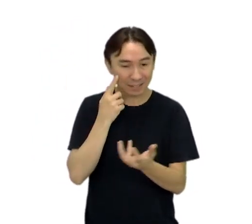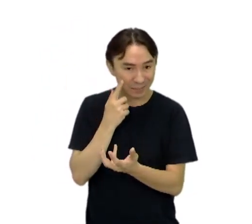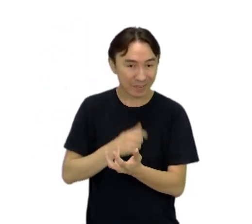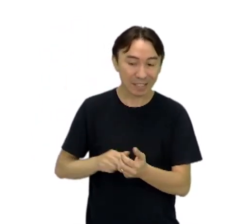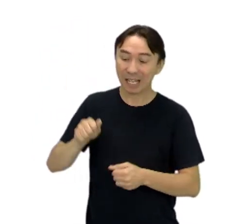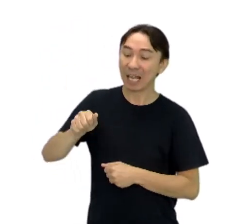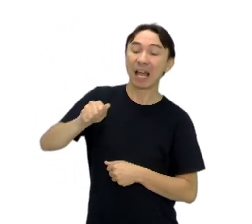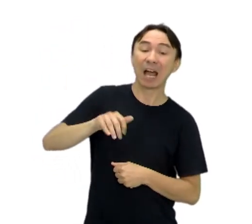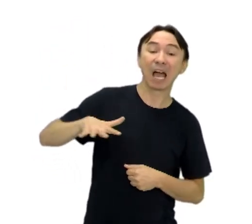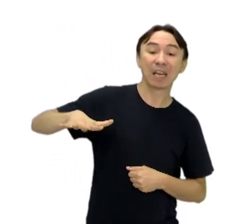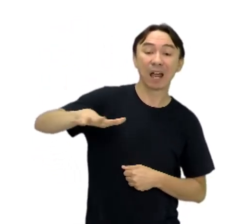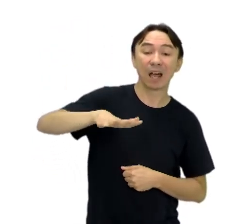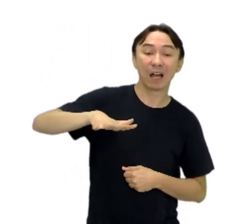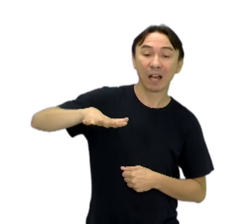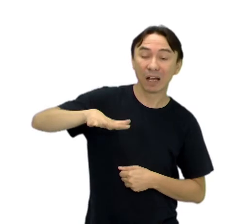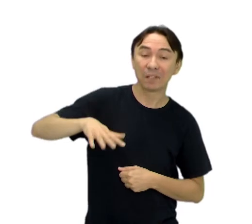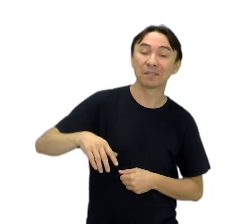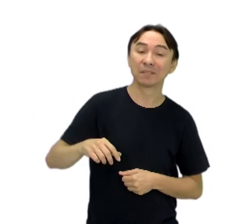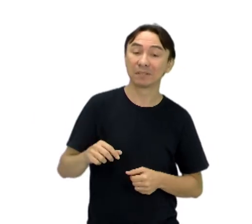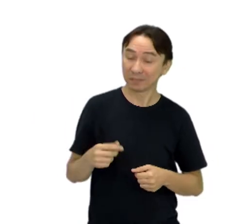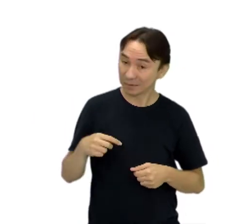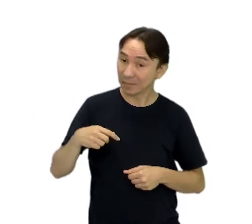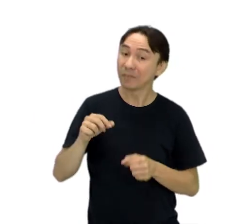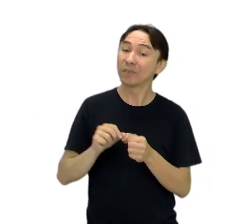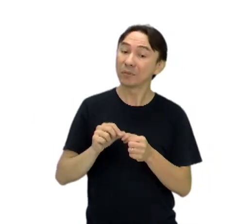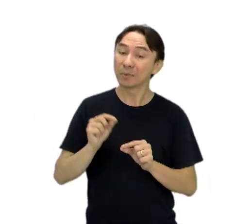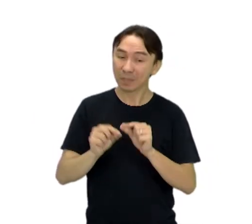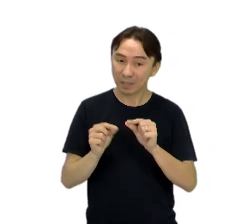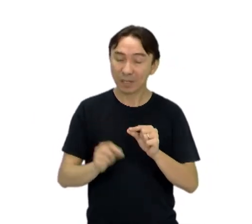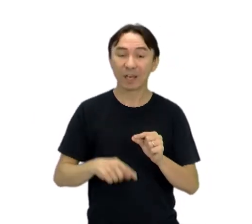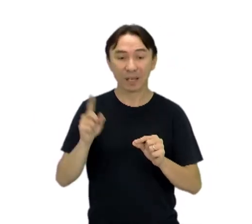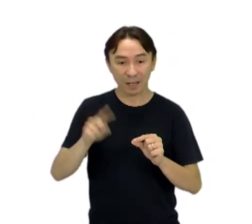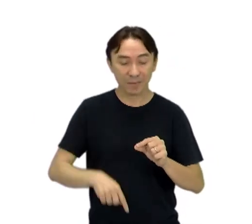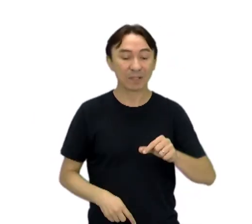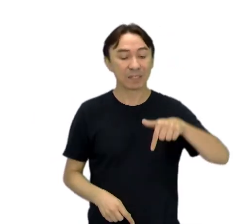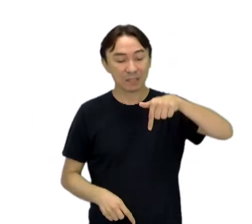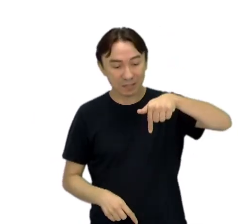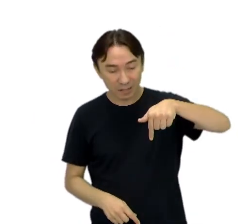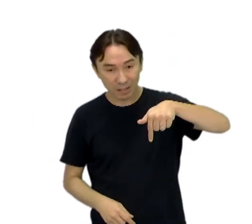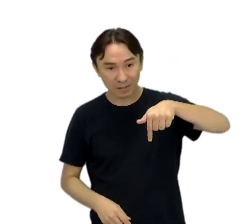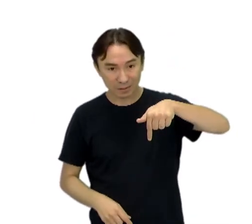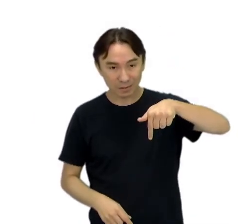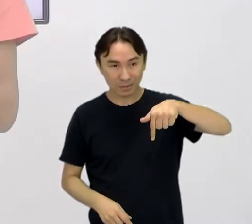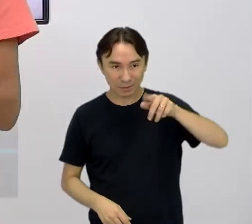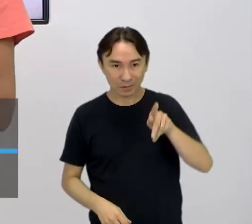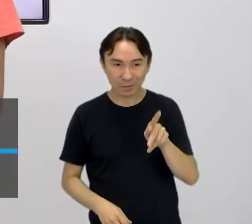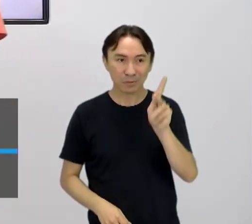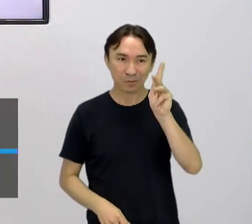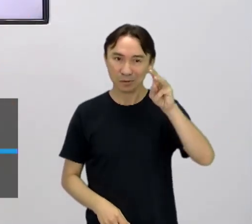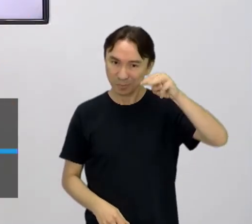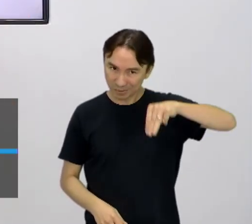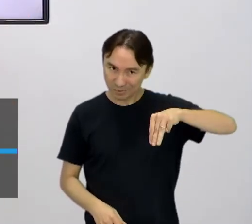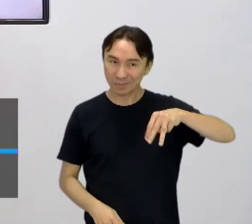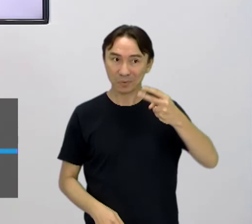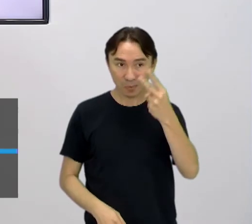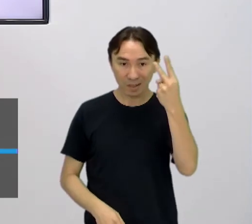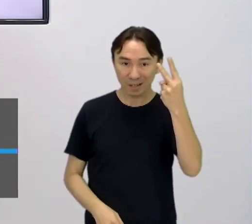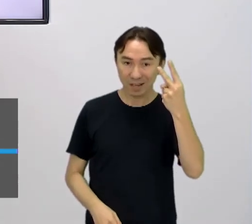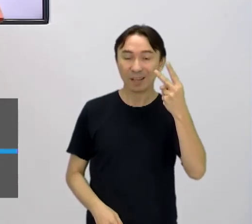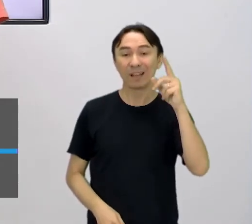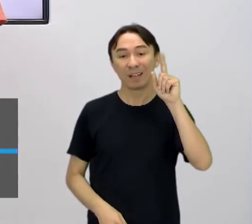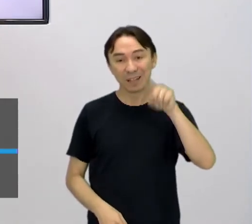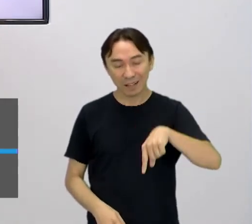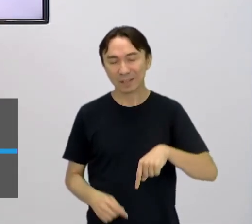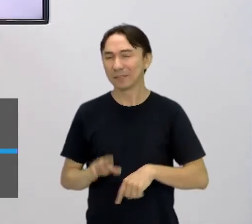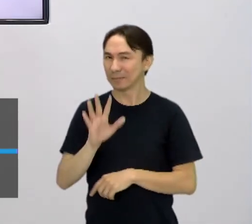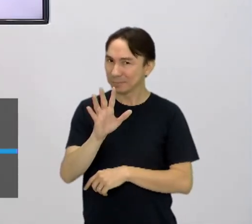o que a gente vai fazer? Você vai multiplicar. Então, 7 quilômetros quadrados. 7 quilômetros quadrados, na realidade, você tem que